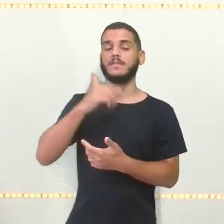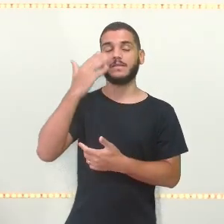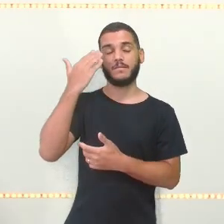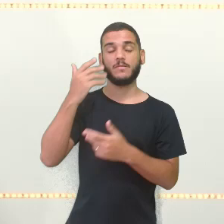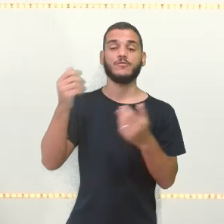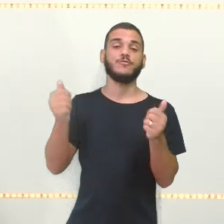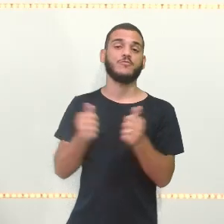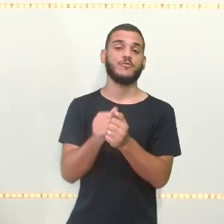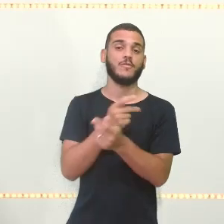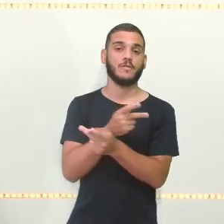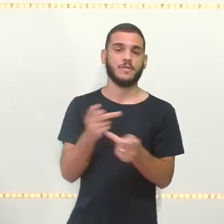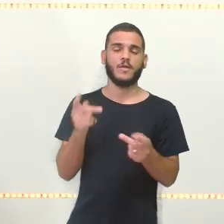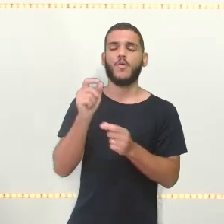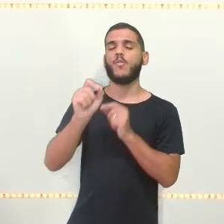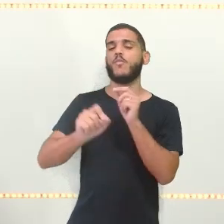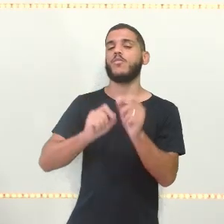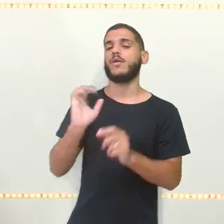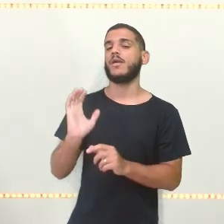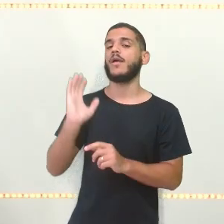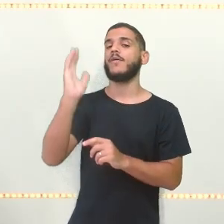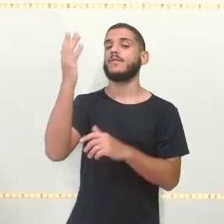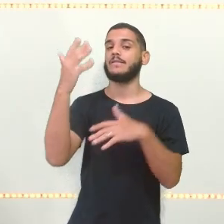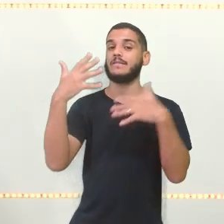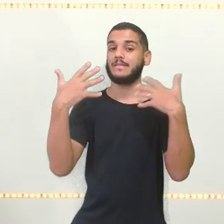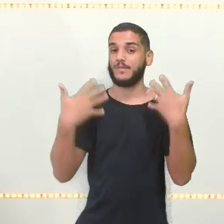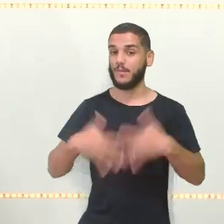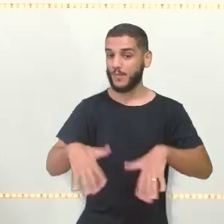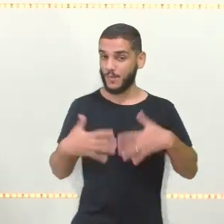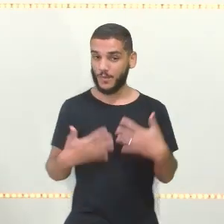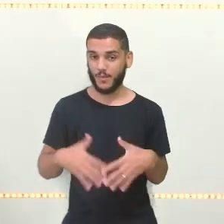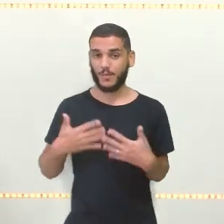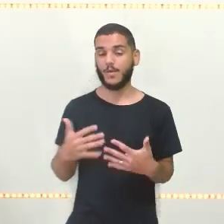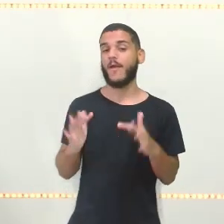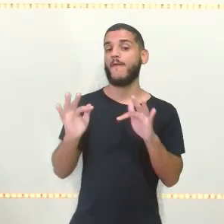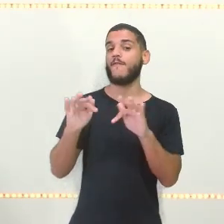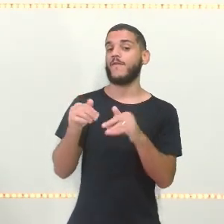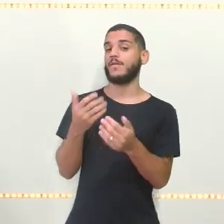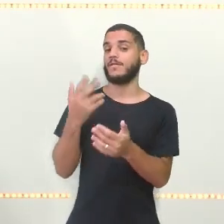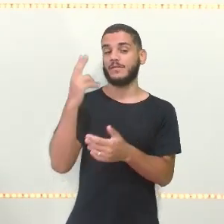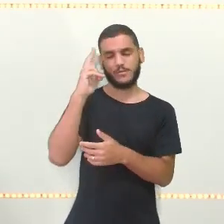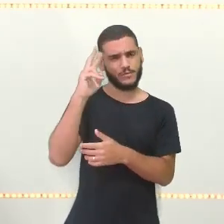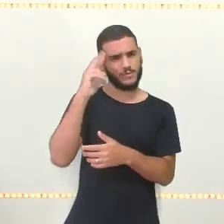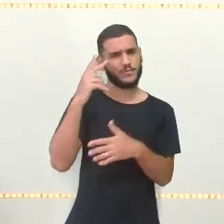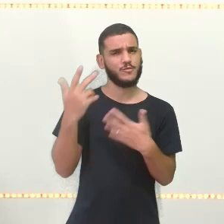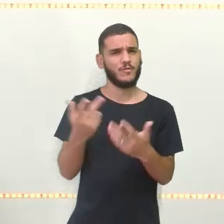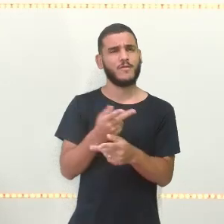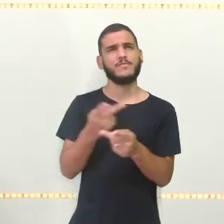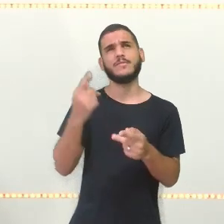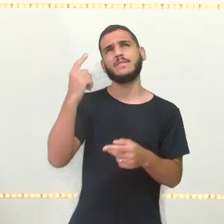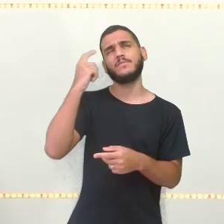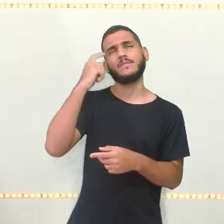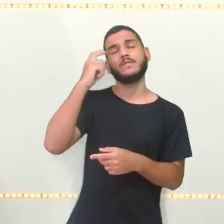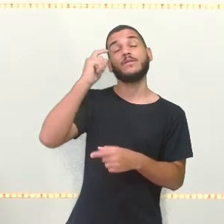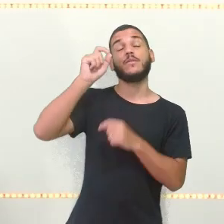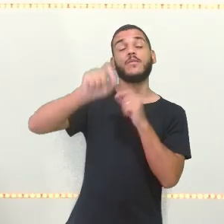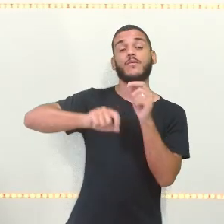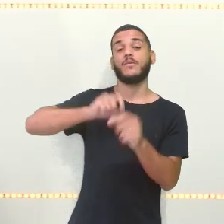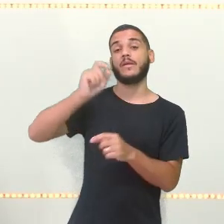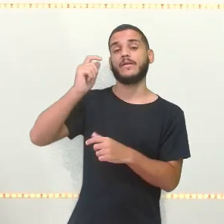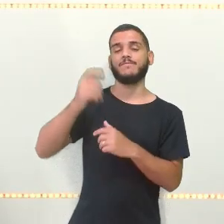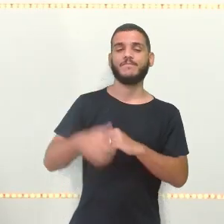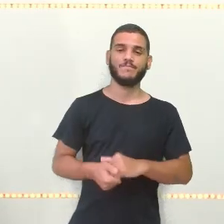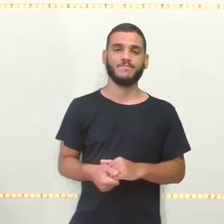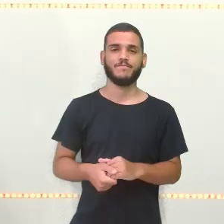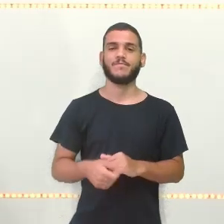com você o que será que aconteceu, qual o final dessa história, o que você imagina que